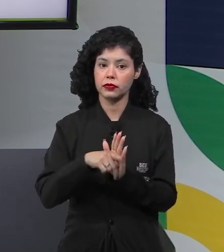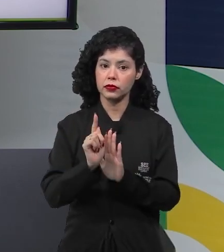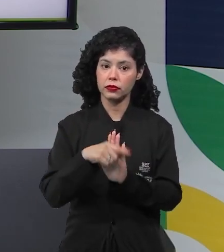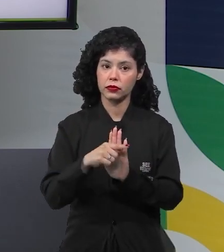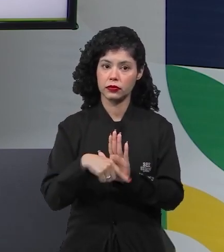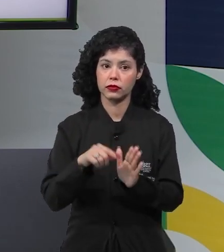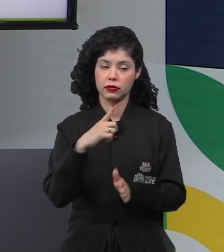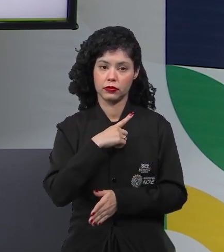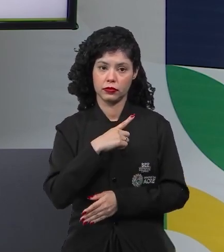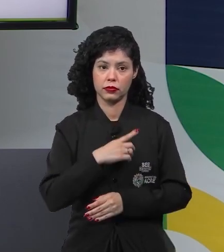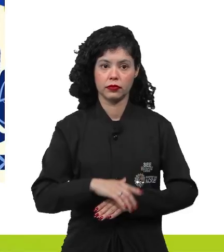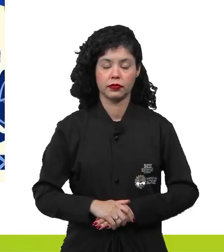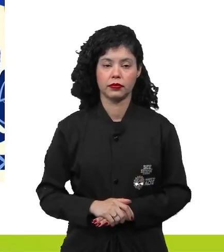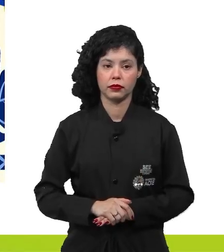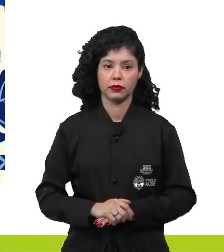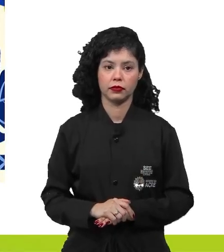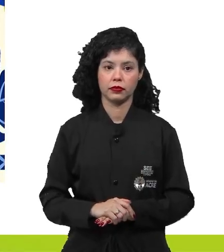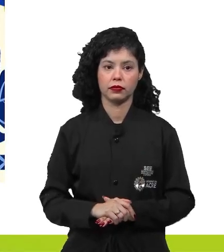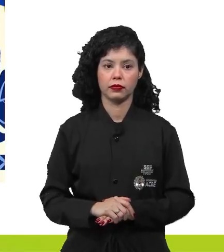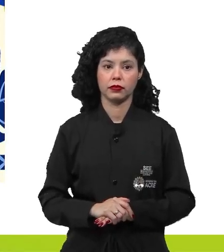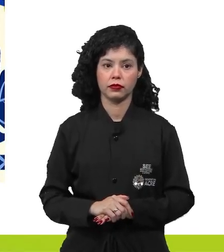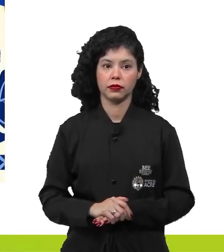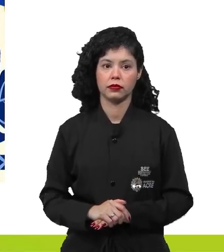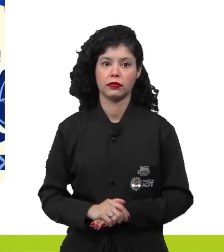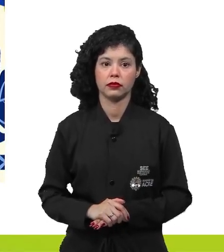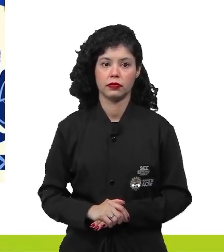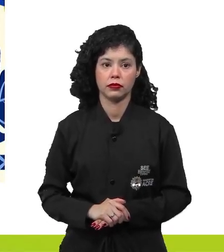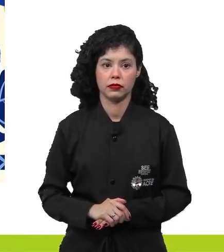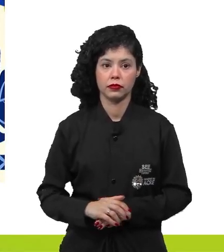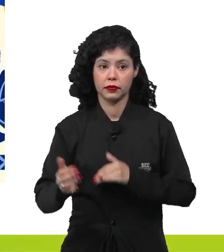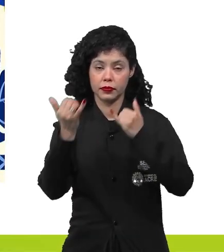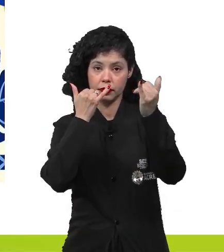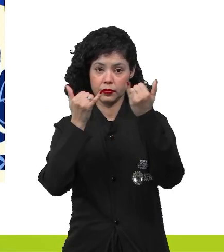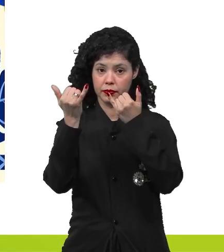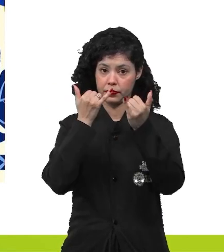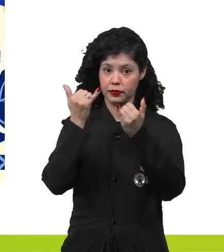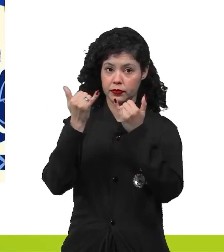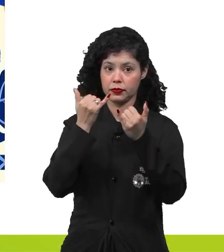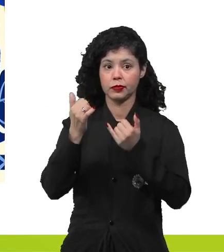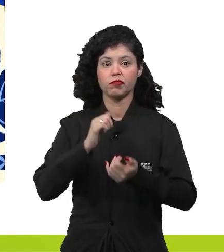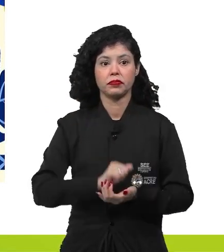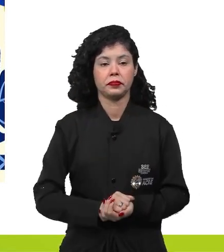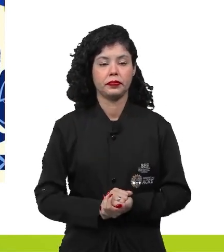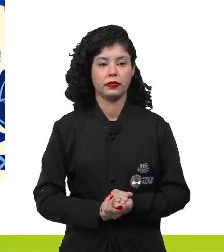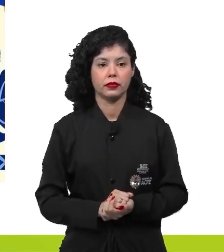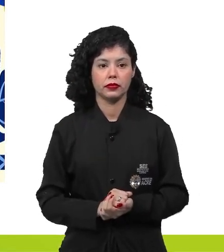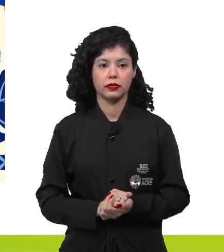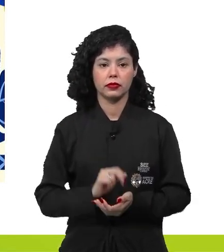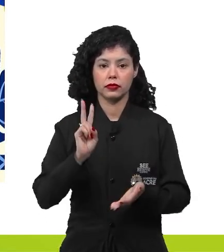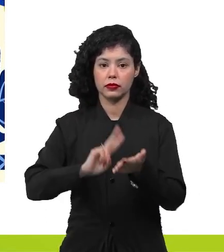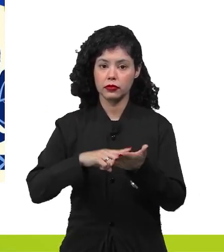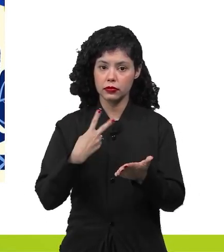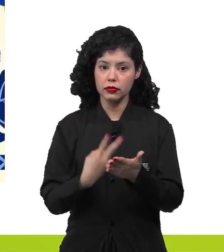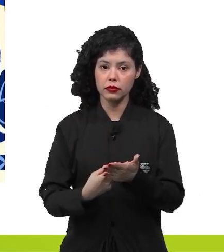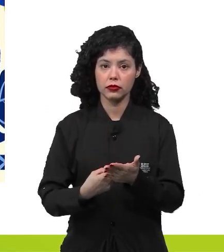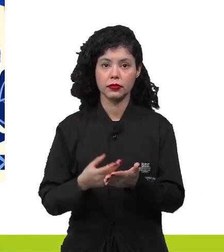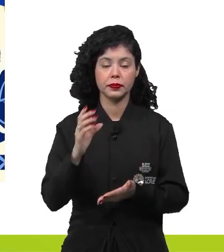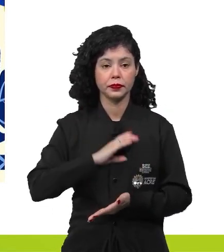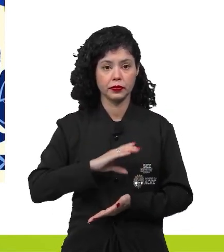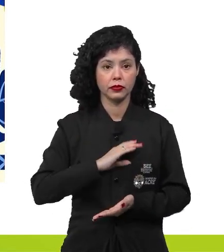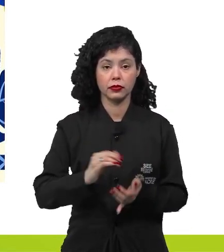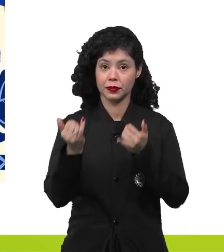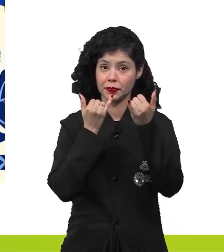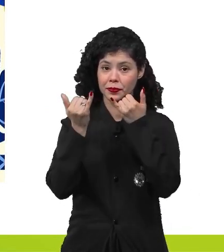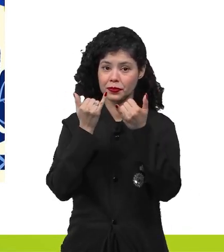textual, que é o advertisement, ou seja, traduzindo para a língua portuguesa,